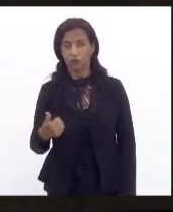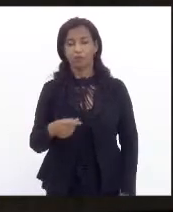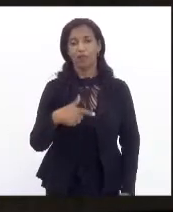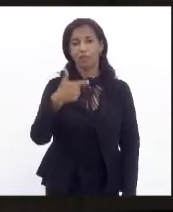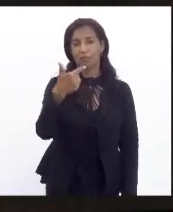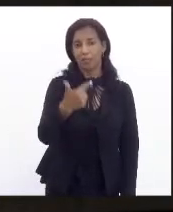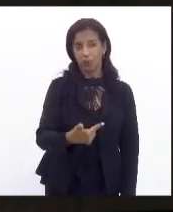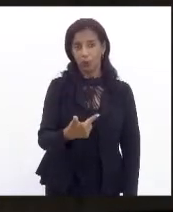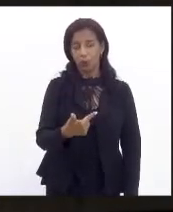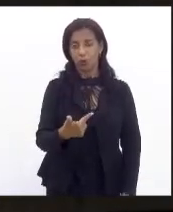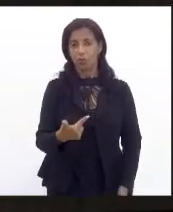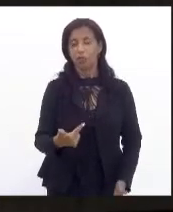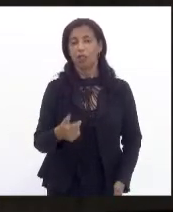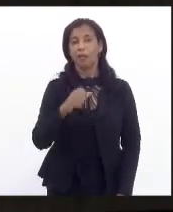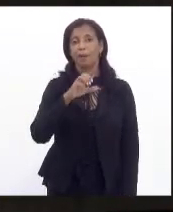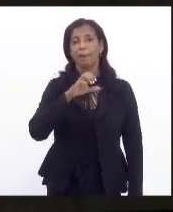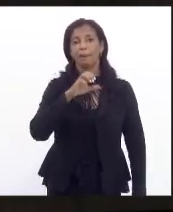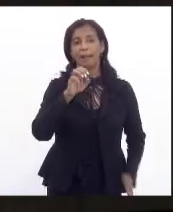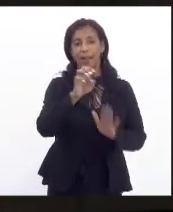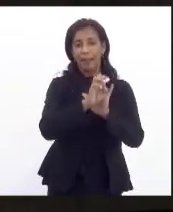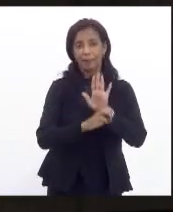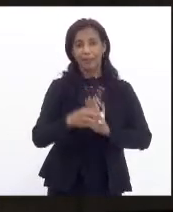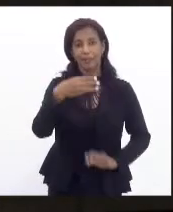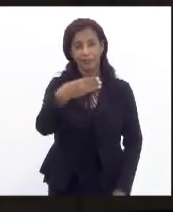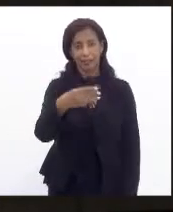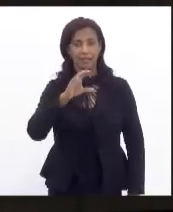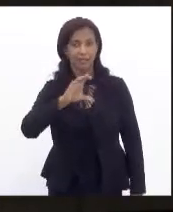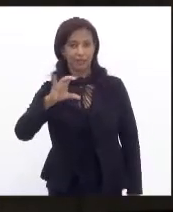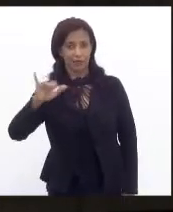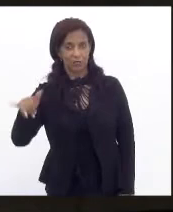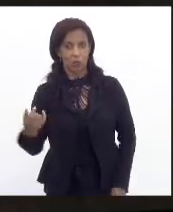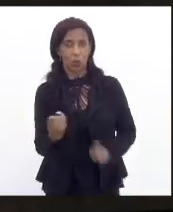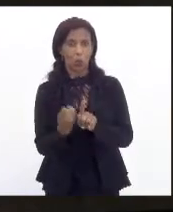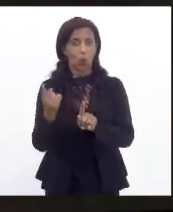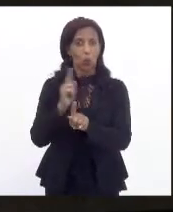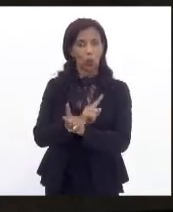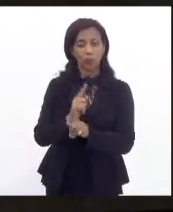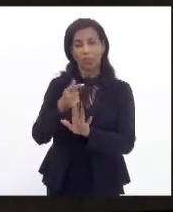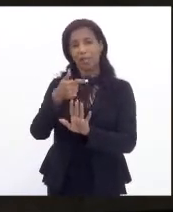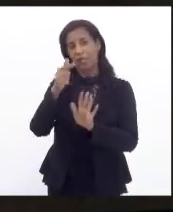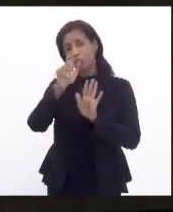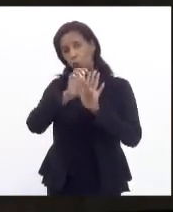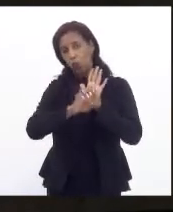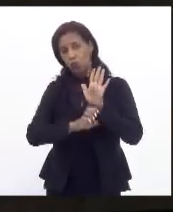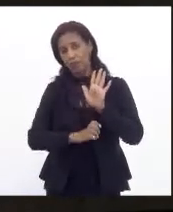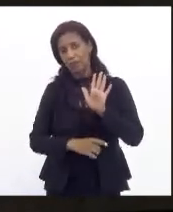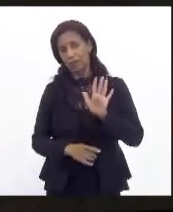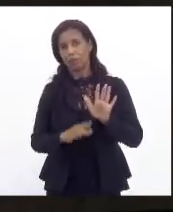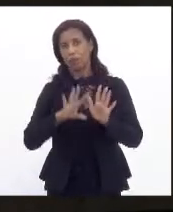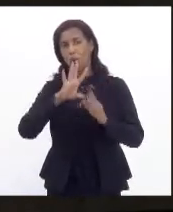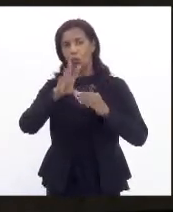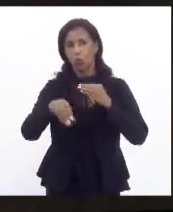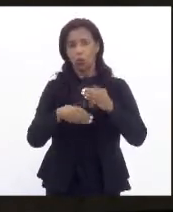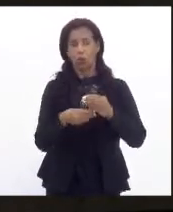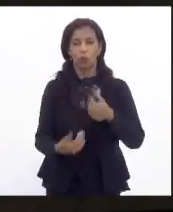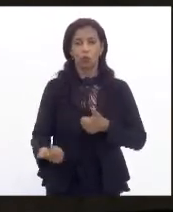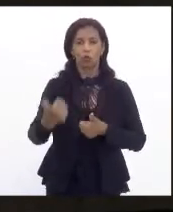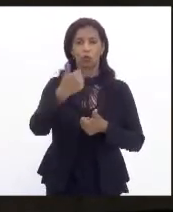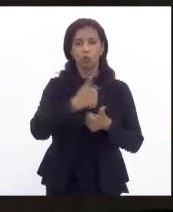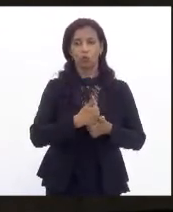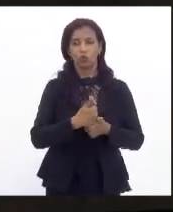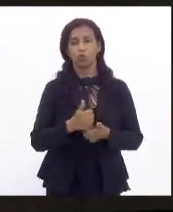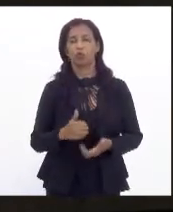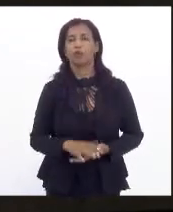2 pela emenda 3 da CCJ, contrário às demais emendas, concluindo por